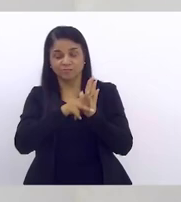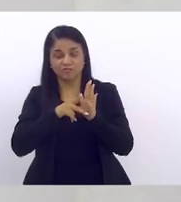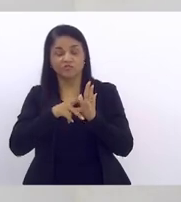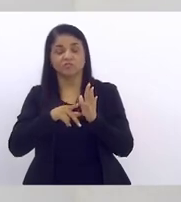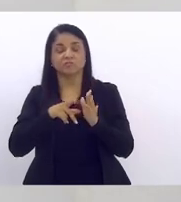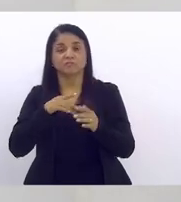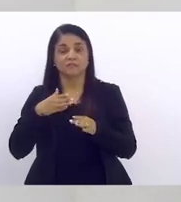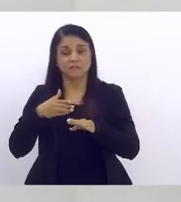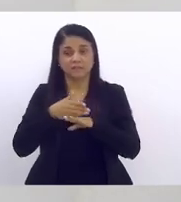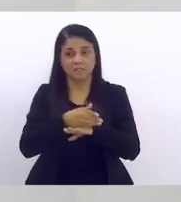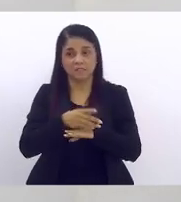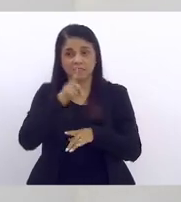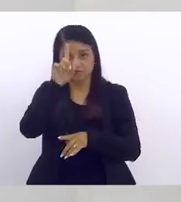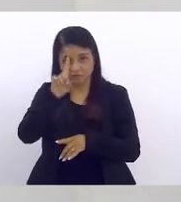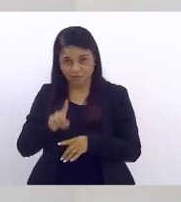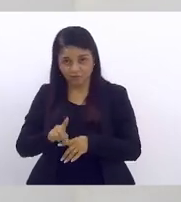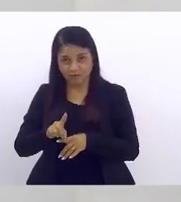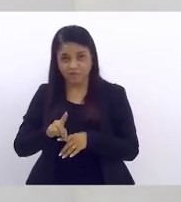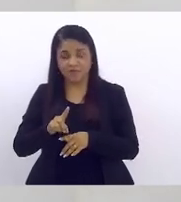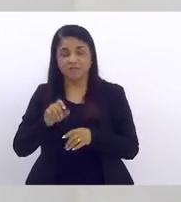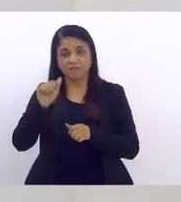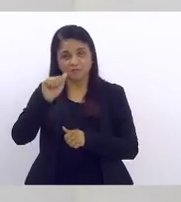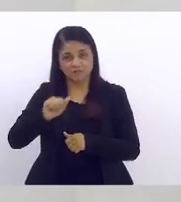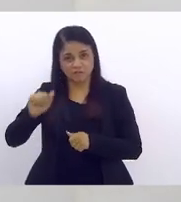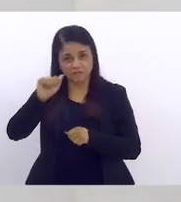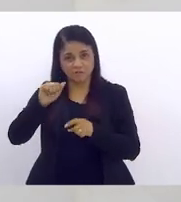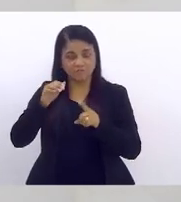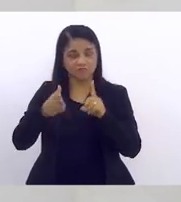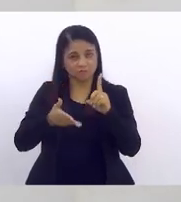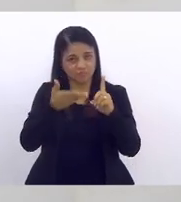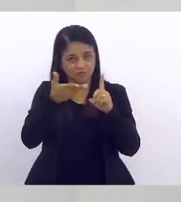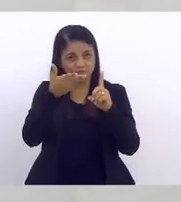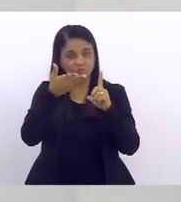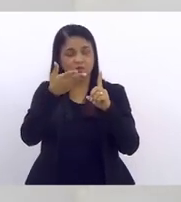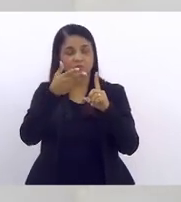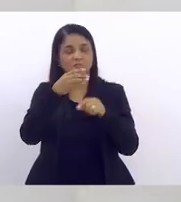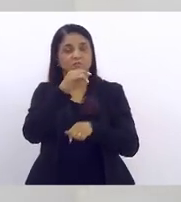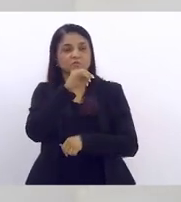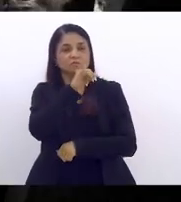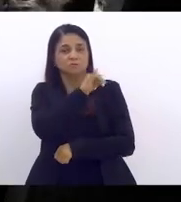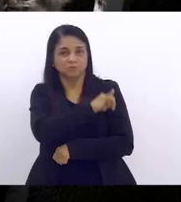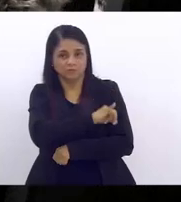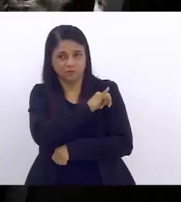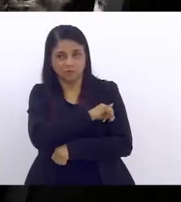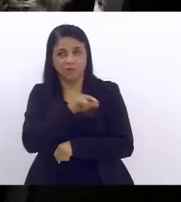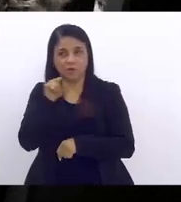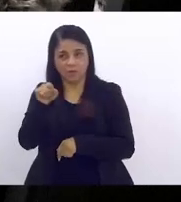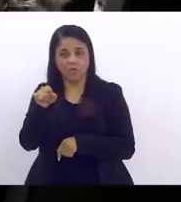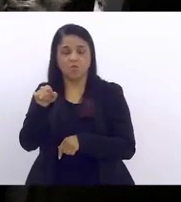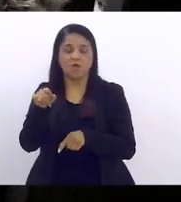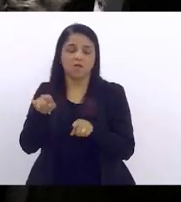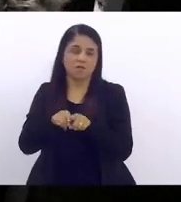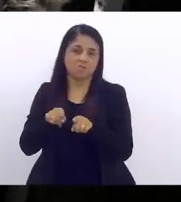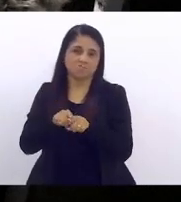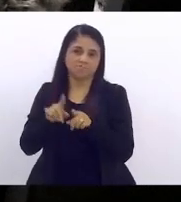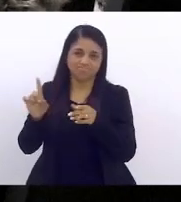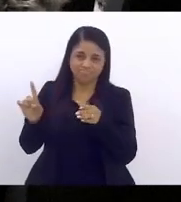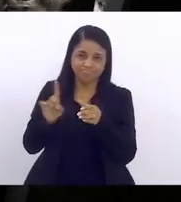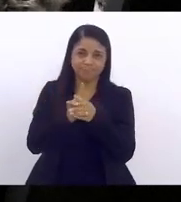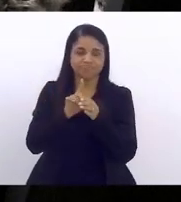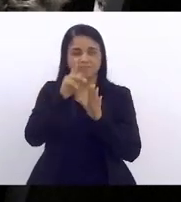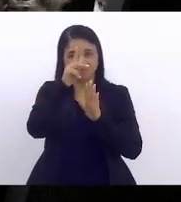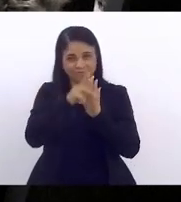diretoria, fazer parte da diretoria da Associação de Doulas do Rio de Janeiro, eu era Louise Munier por conta desse projeto. Então, eu